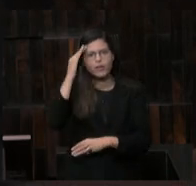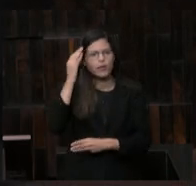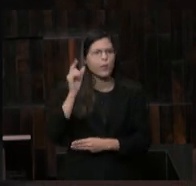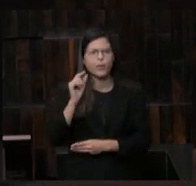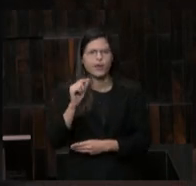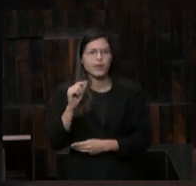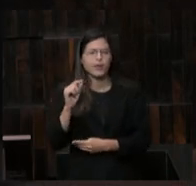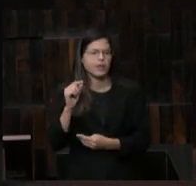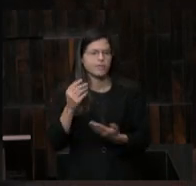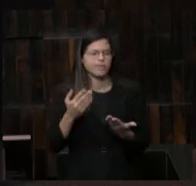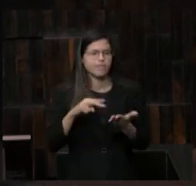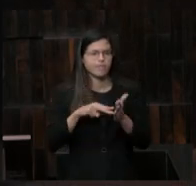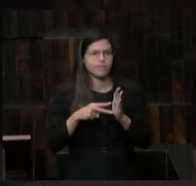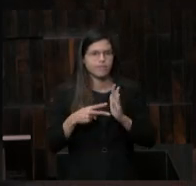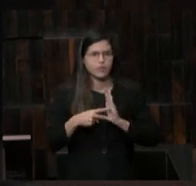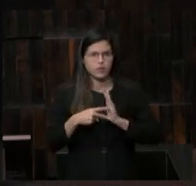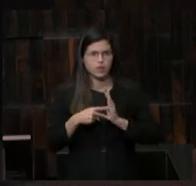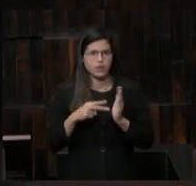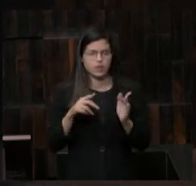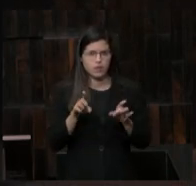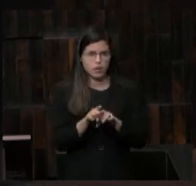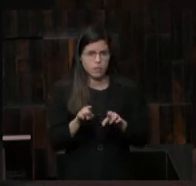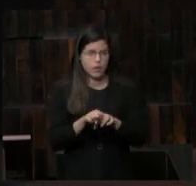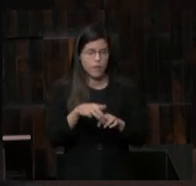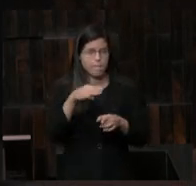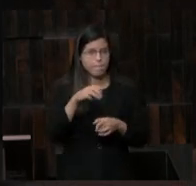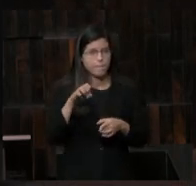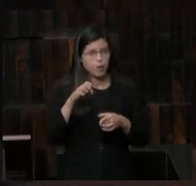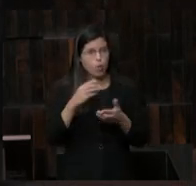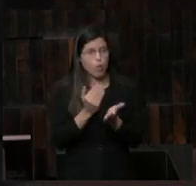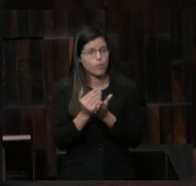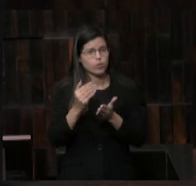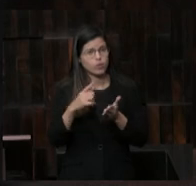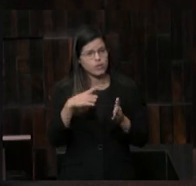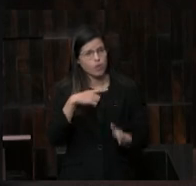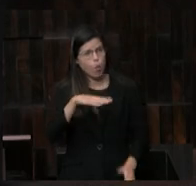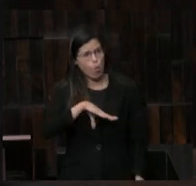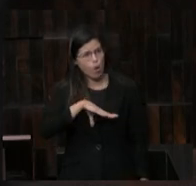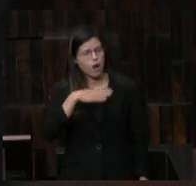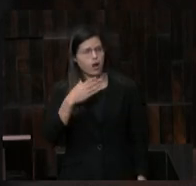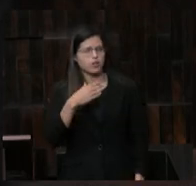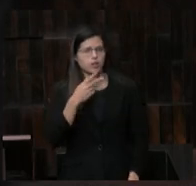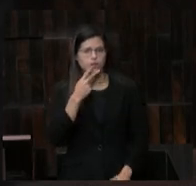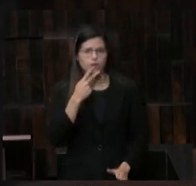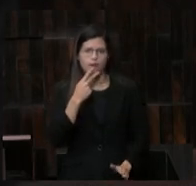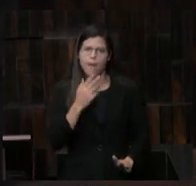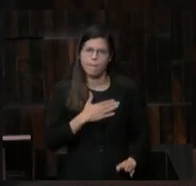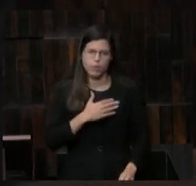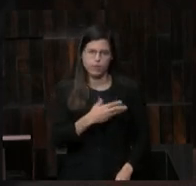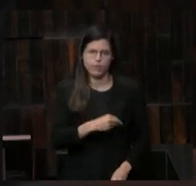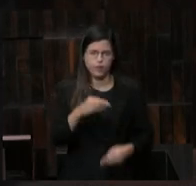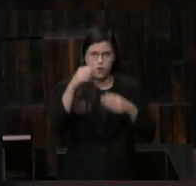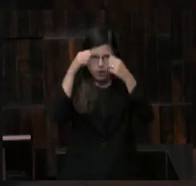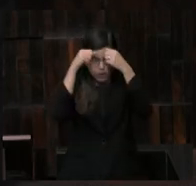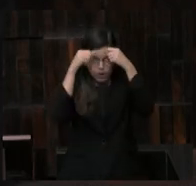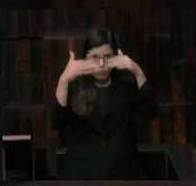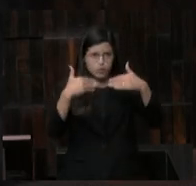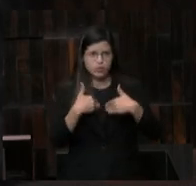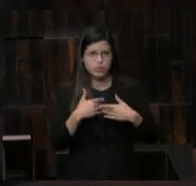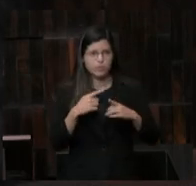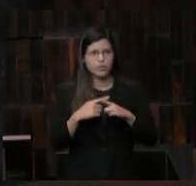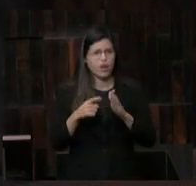mães, inclusive, começaram a ter a coragem de dizer meu filho é autista. É, tinham vergonha de levar para a igreja,